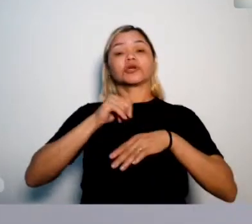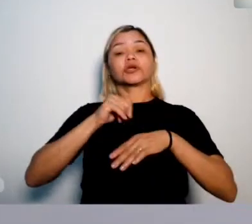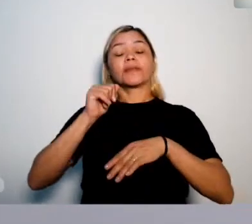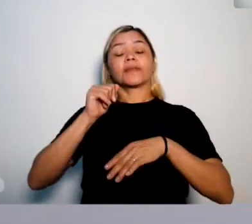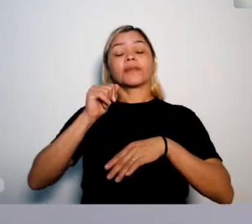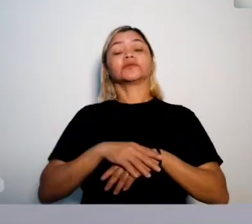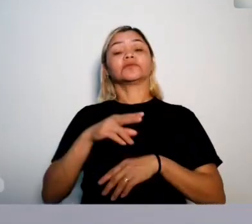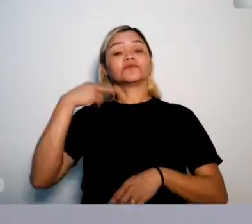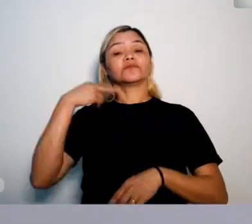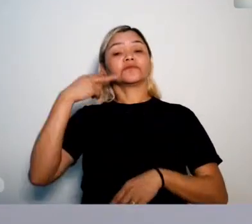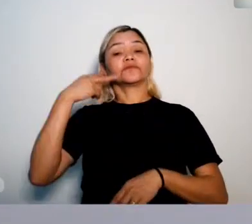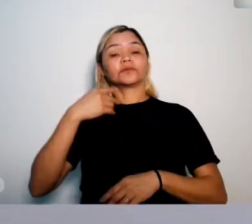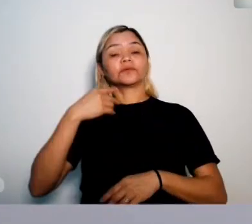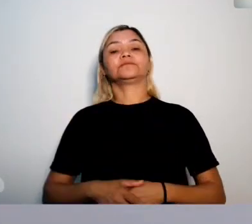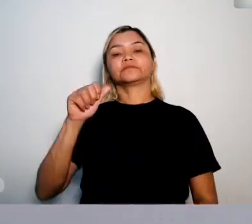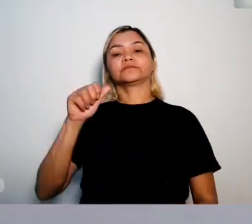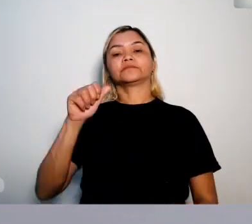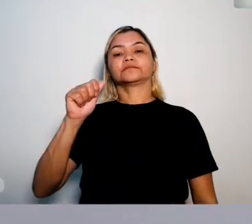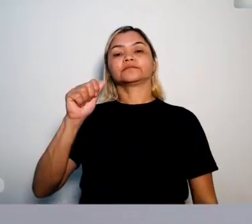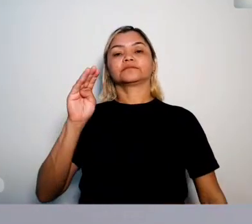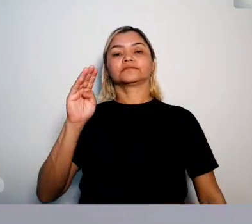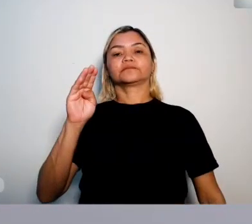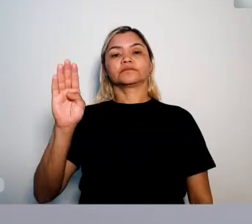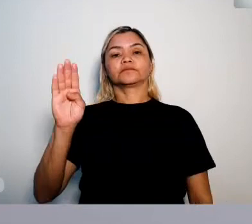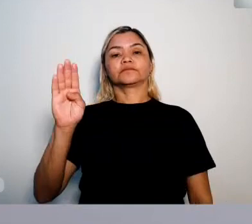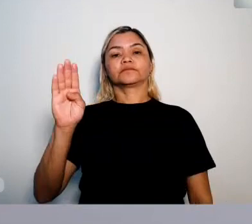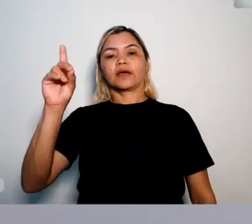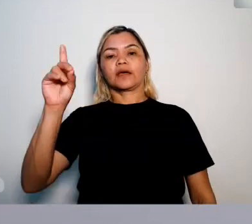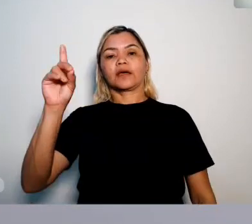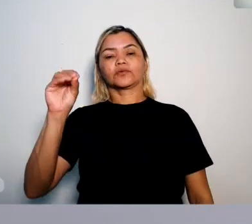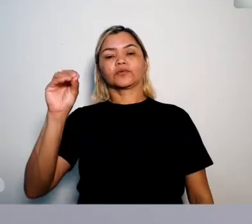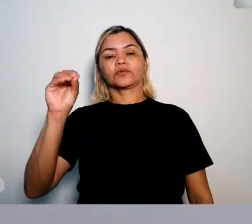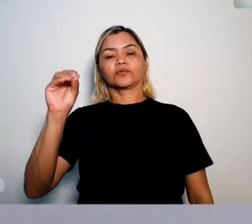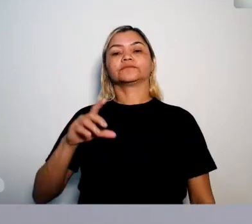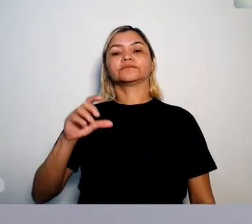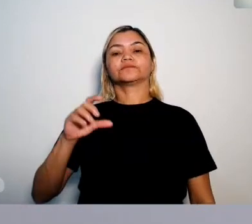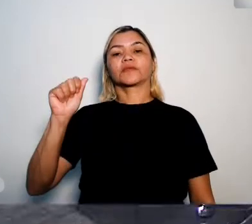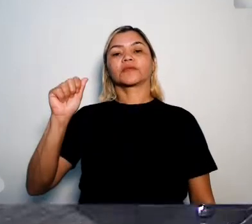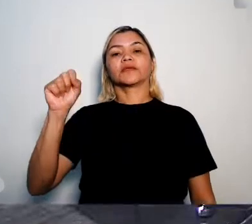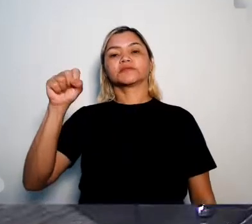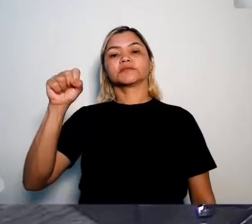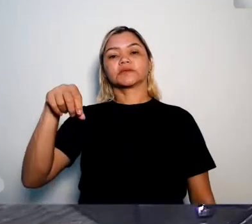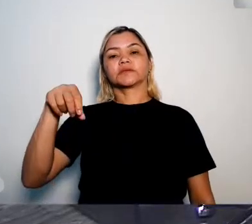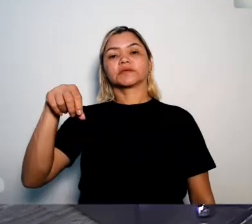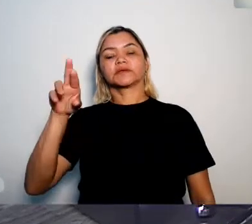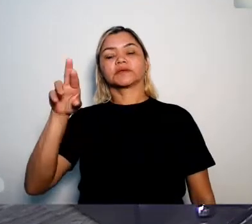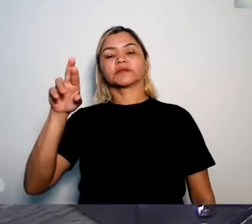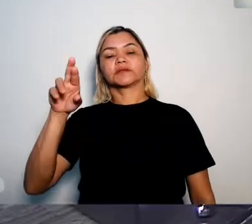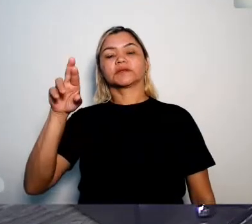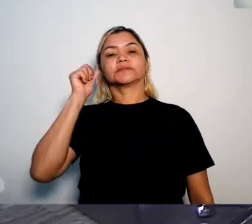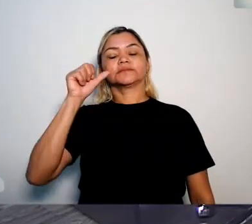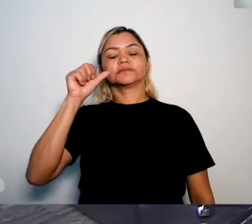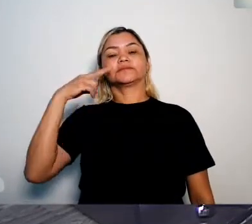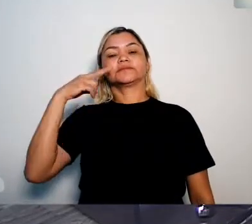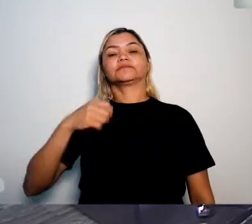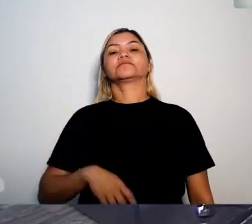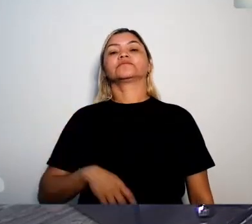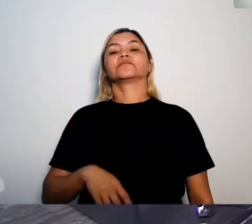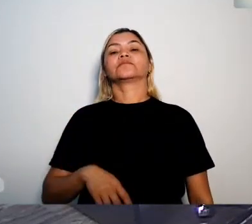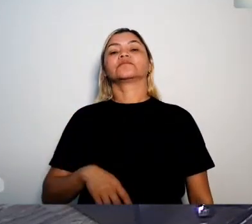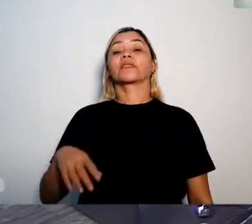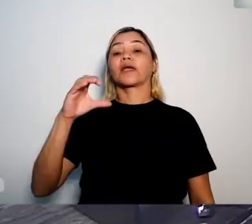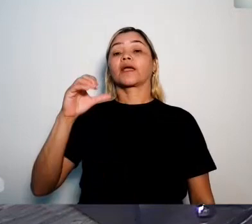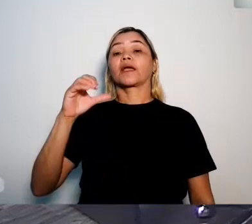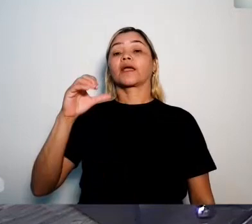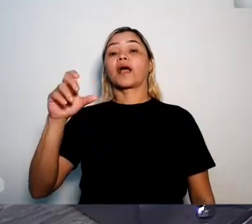Vereadora Belardo. Presente. Vereadora Alessandra Lucchesi. Presente. Vereador Carlos Trigo.